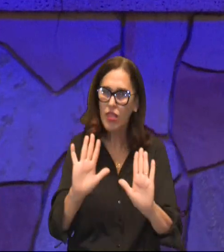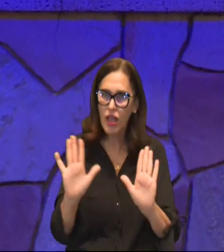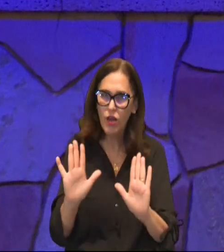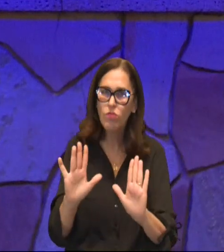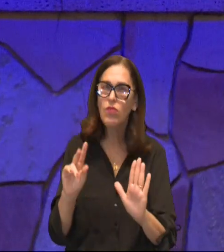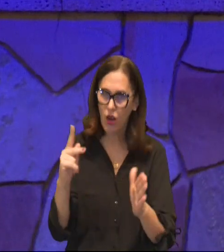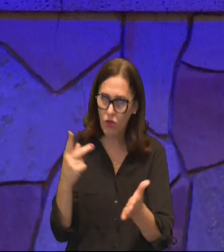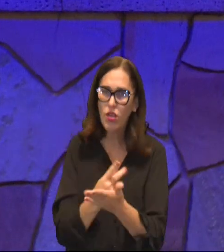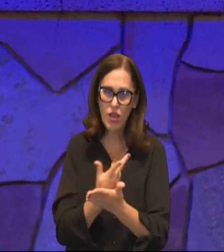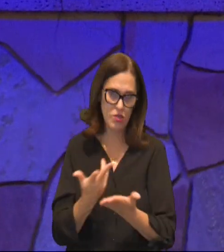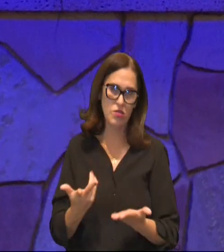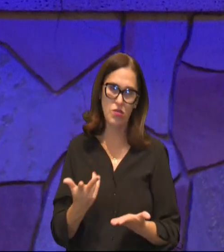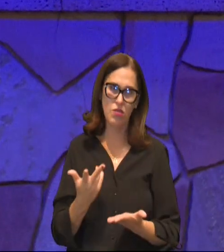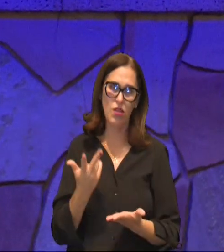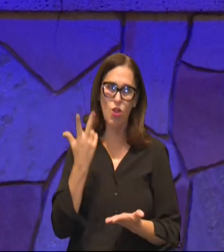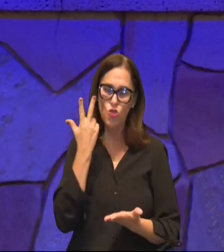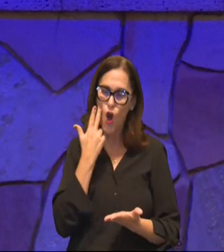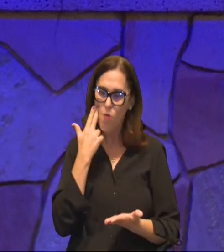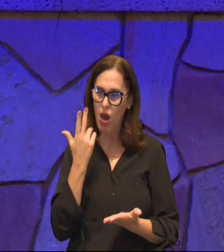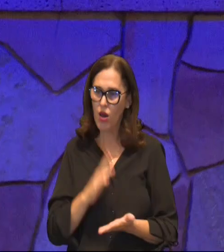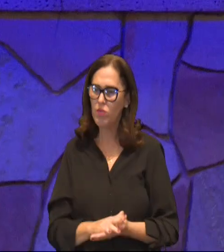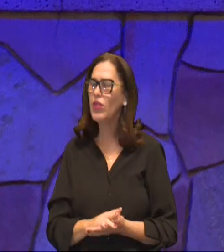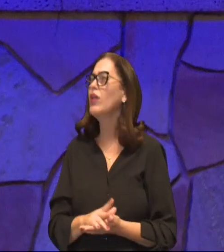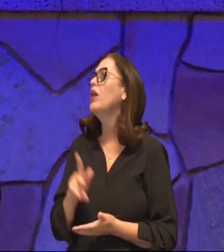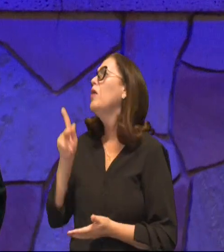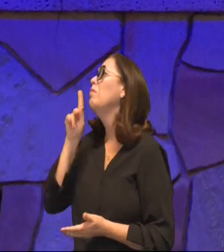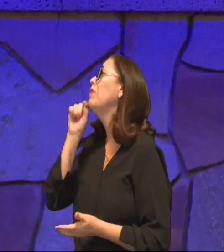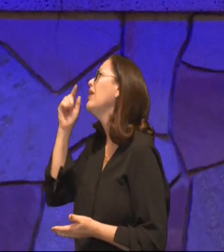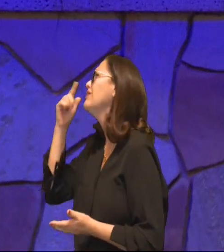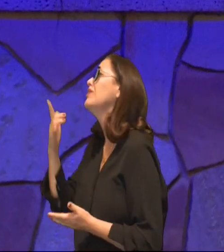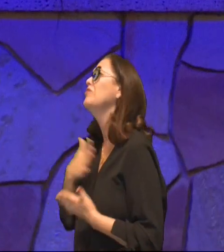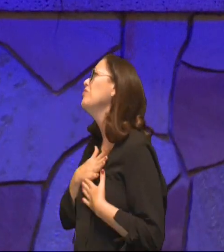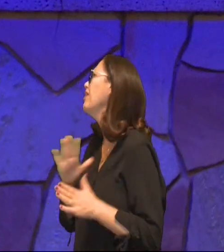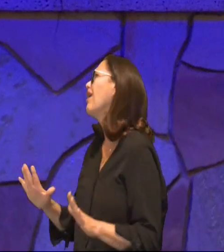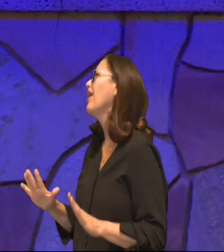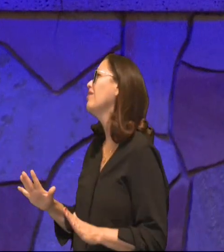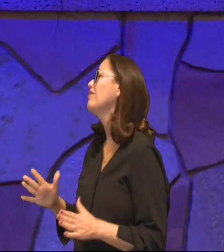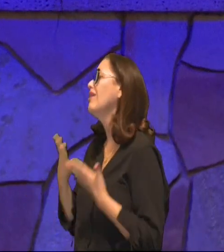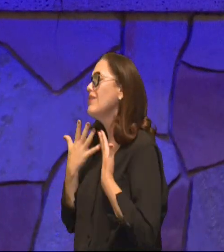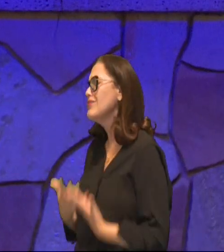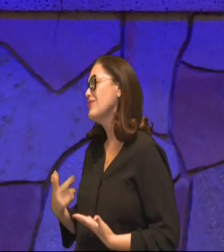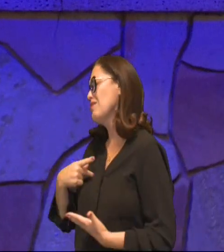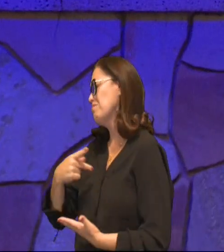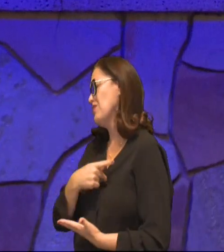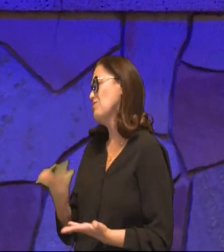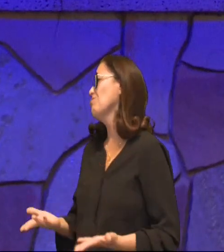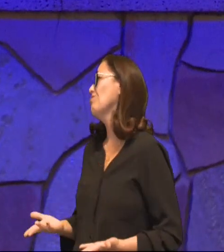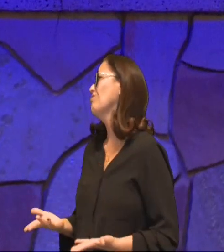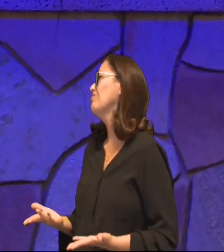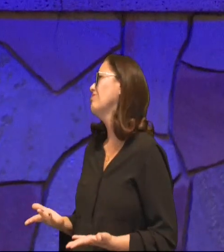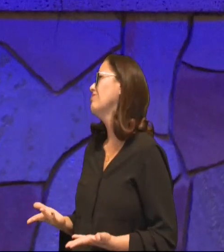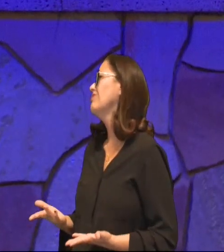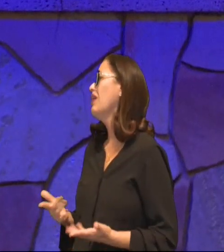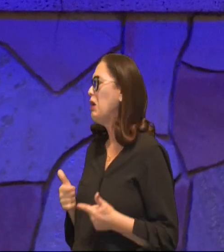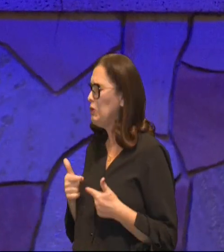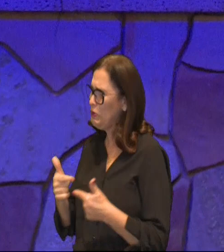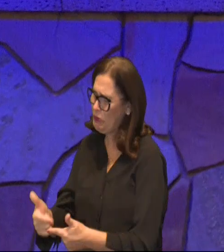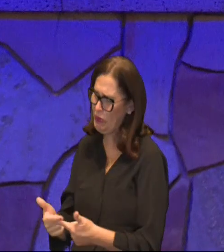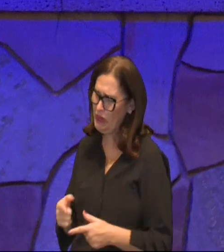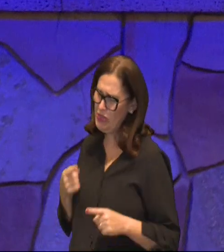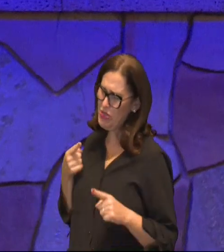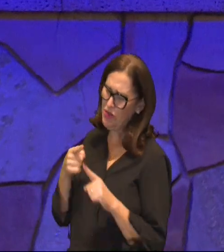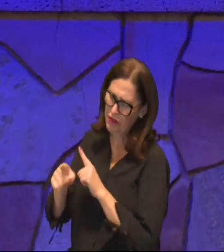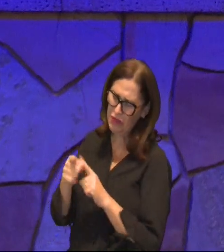viu? Isso acontece. Papai, não quero não. Cansei, Pai. Nós estamos aí enfrentando esse